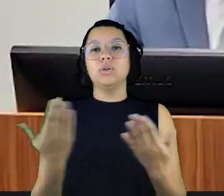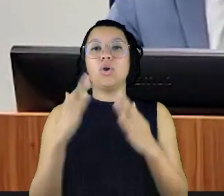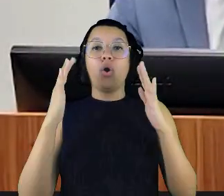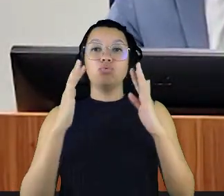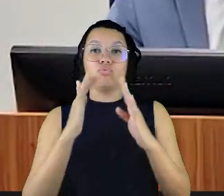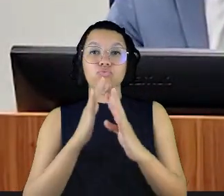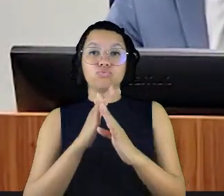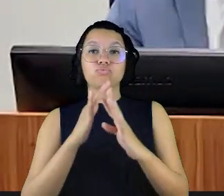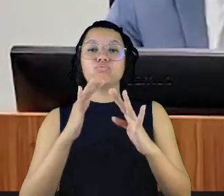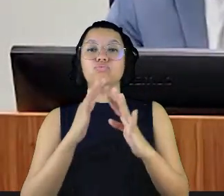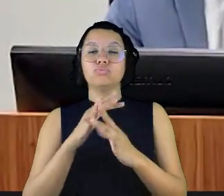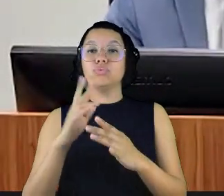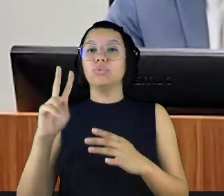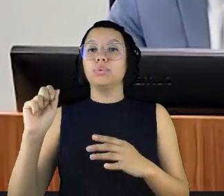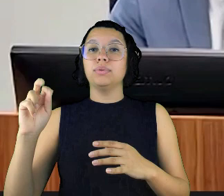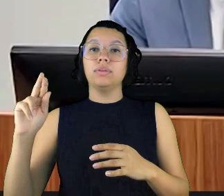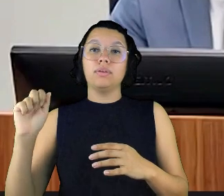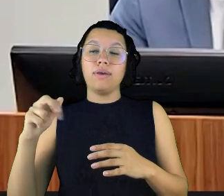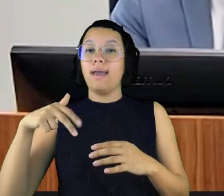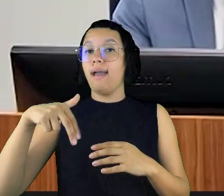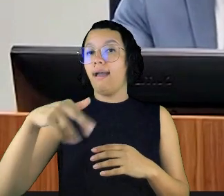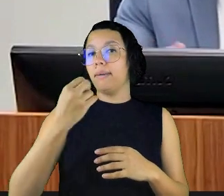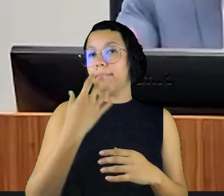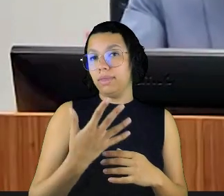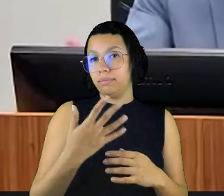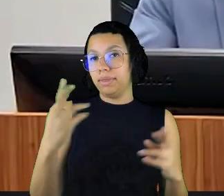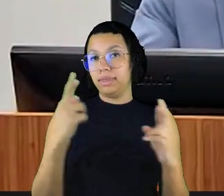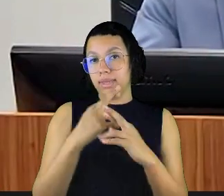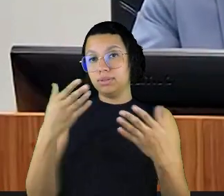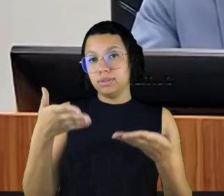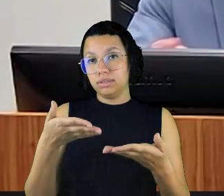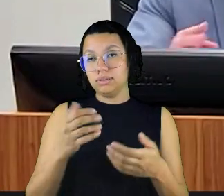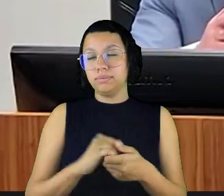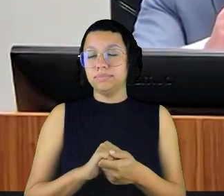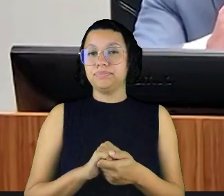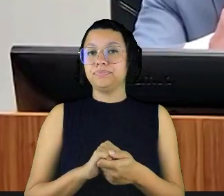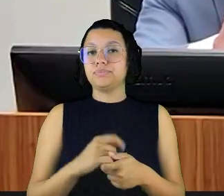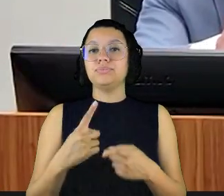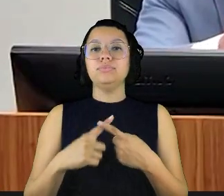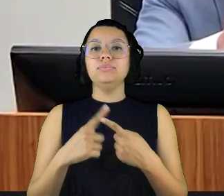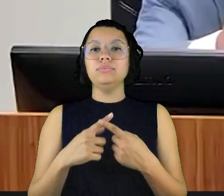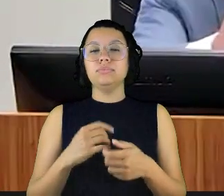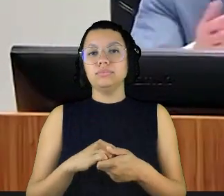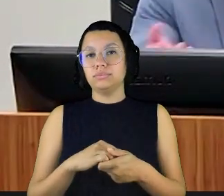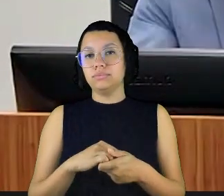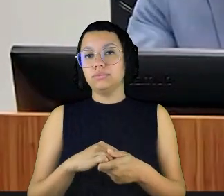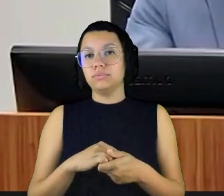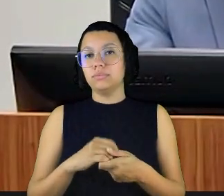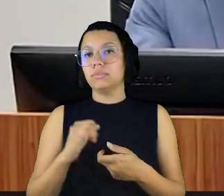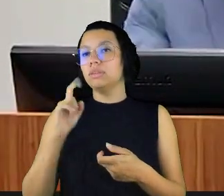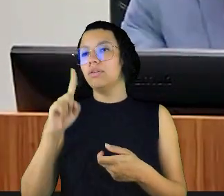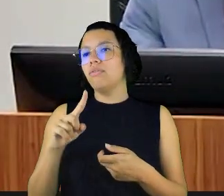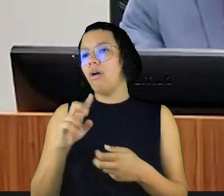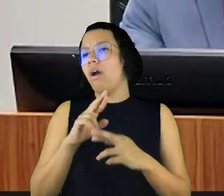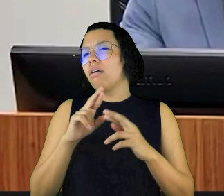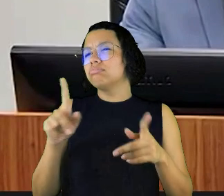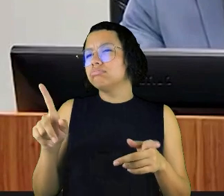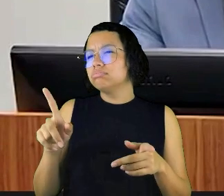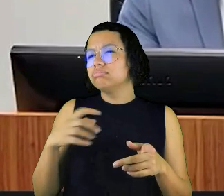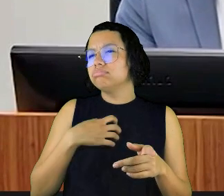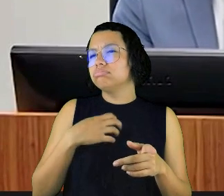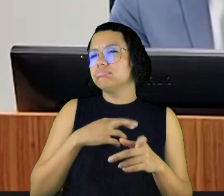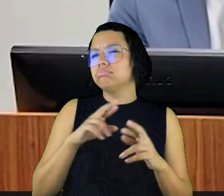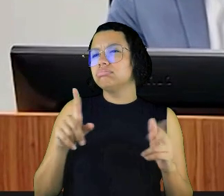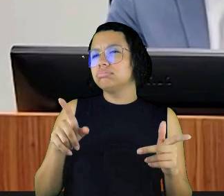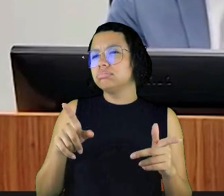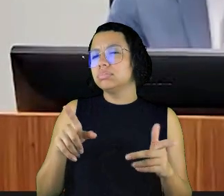bem nesse aspecto, porque fosse de outra forma, a central de astas públicas teria que